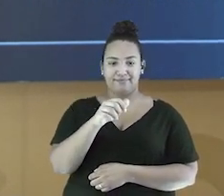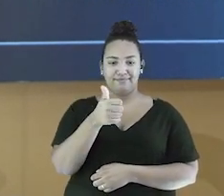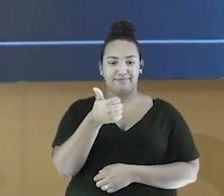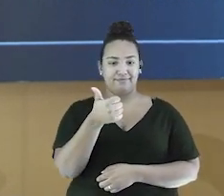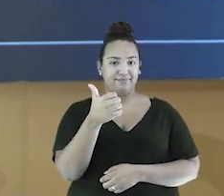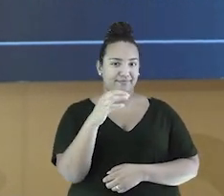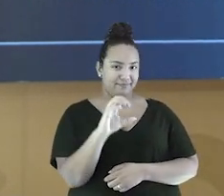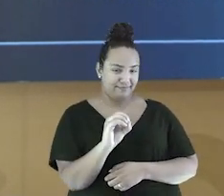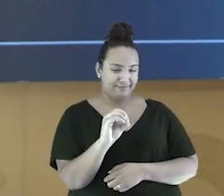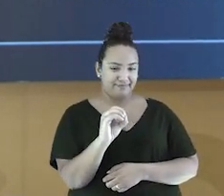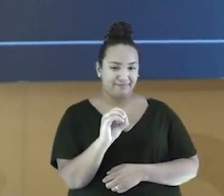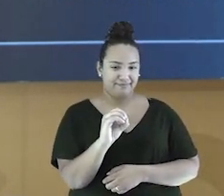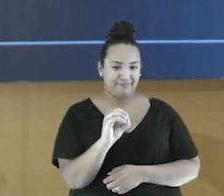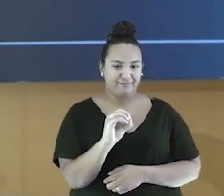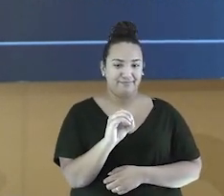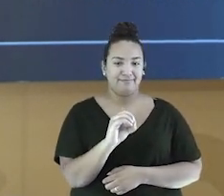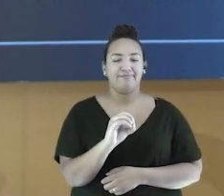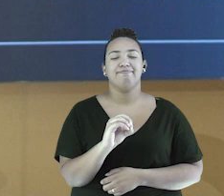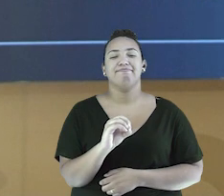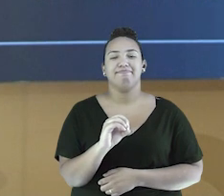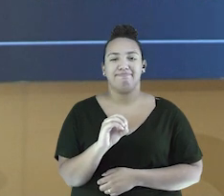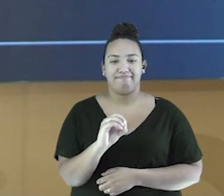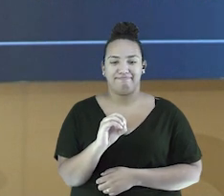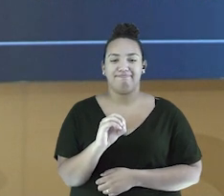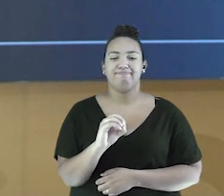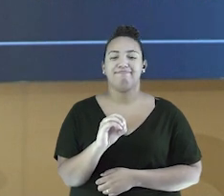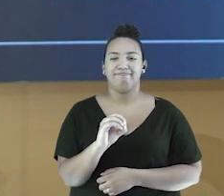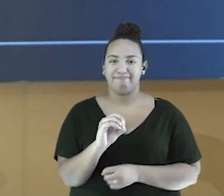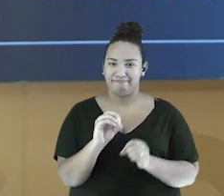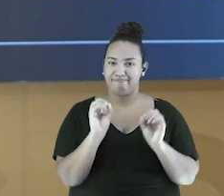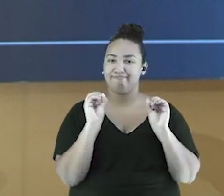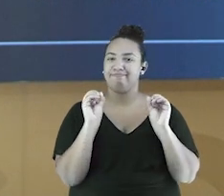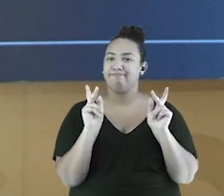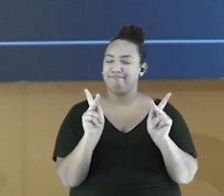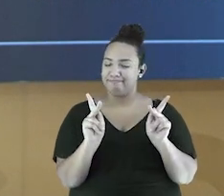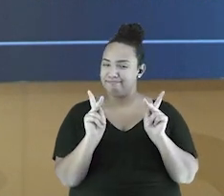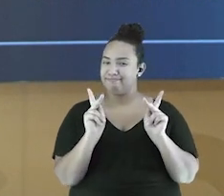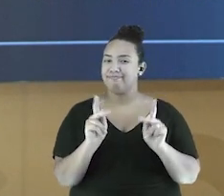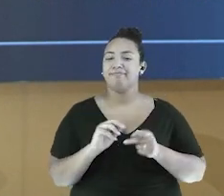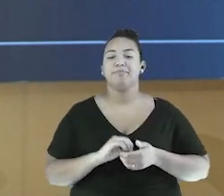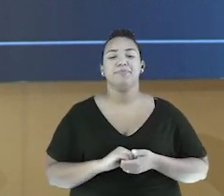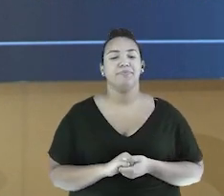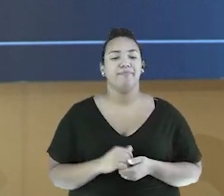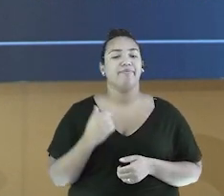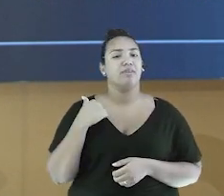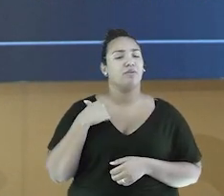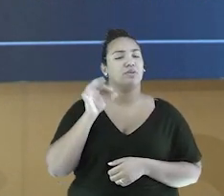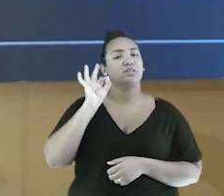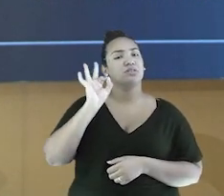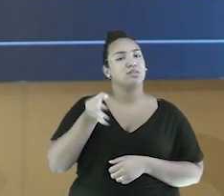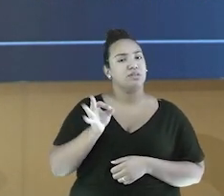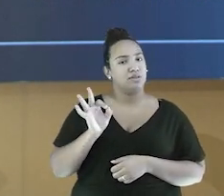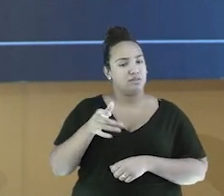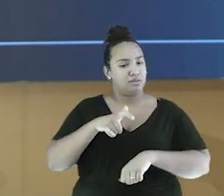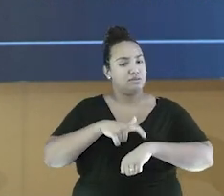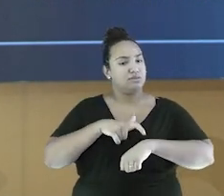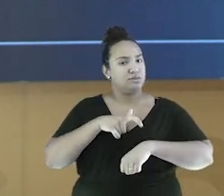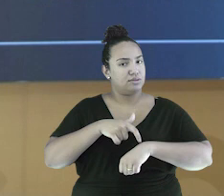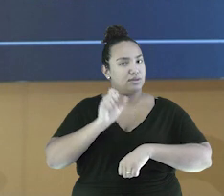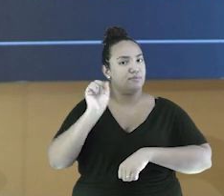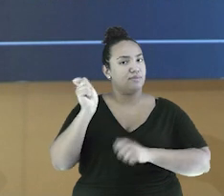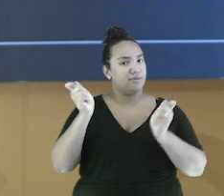9 e é 10. Agora sim, eu tenho certeza que deu